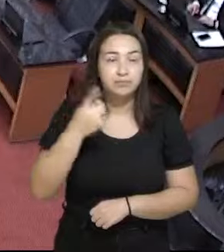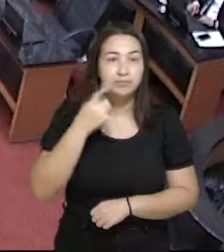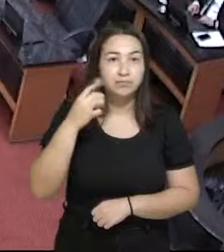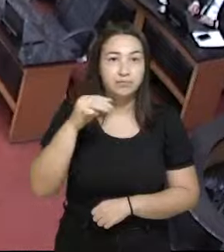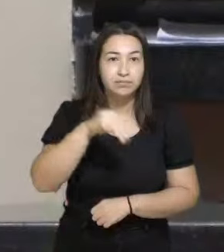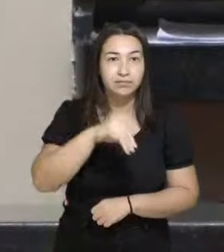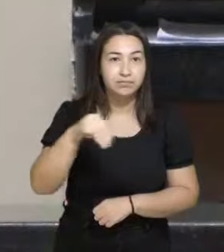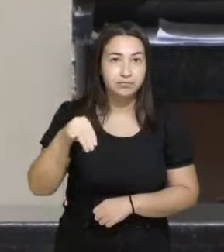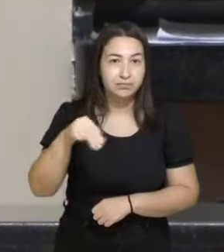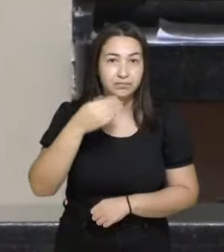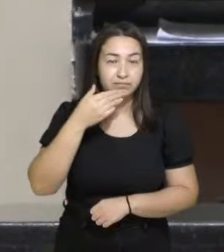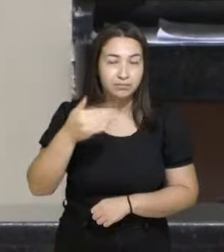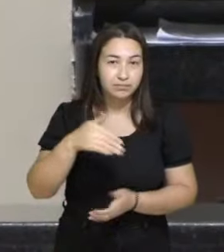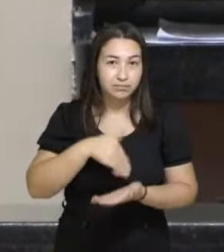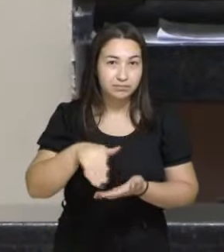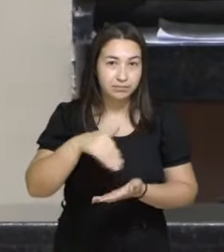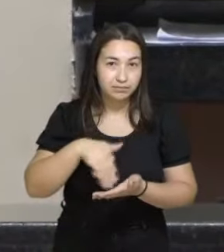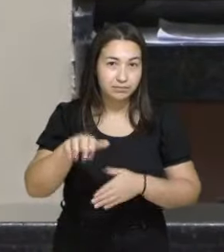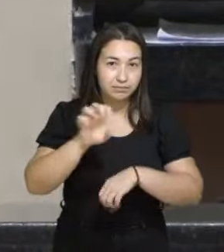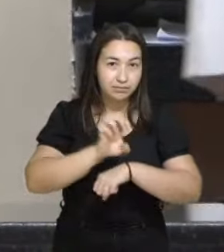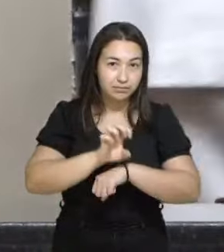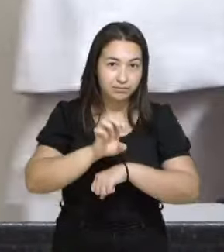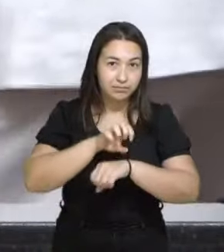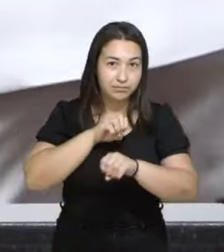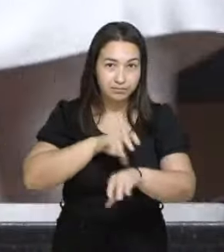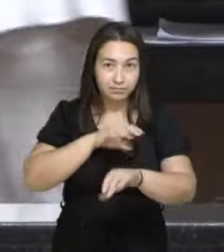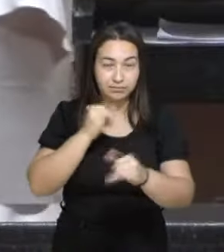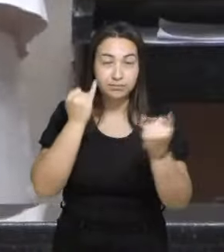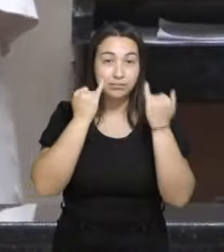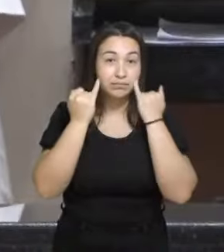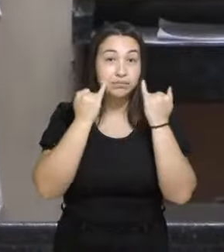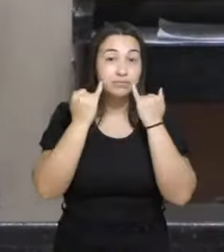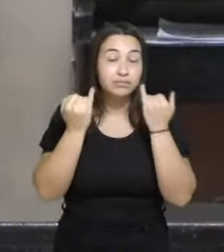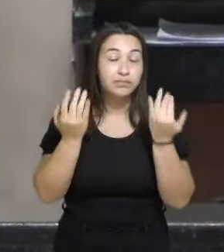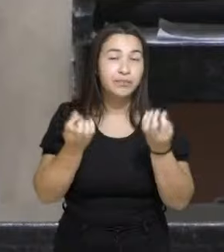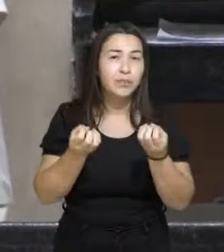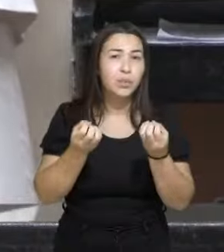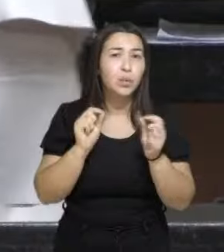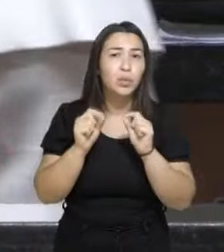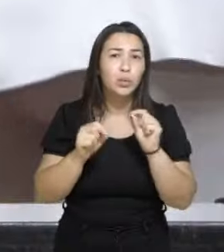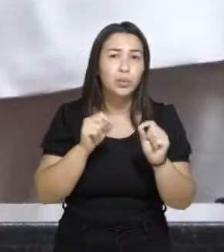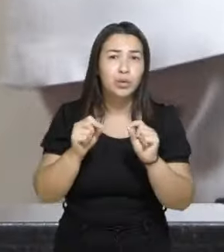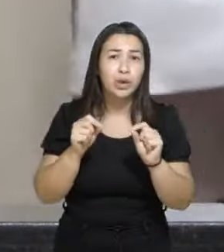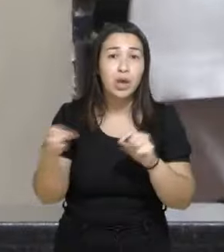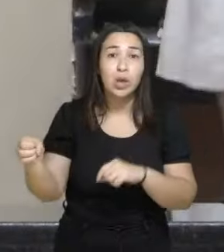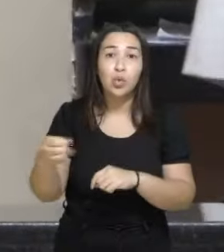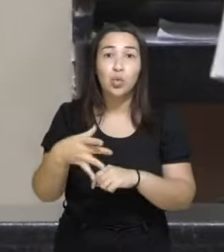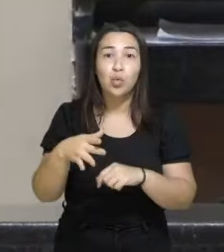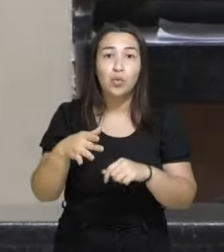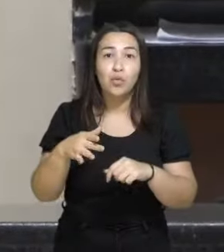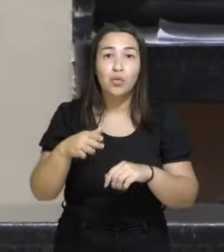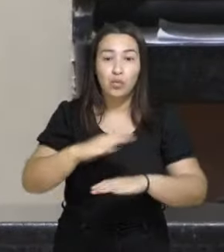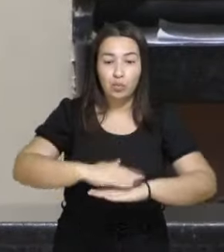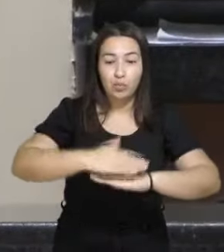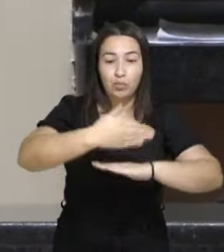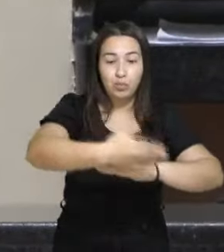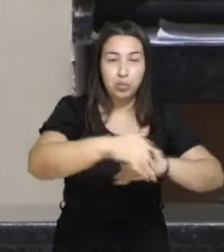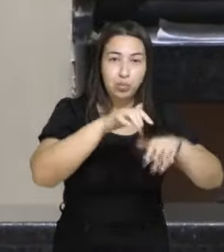Mota, solicitando ao secretário de Estado da Educação informações acerca dos notebooks adquiridos por meio do pregão